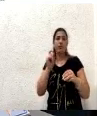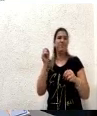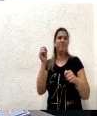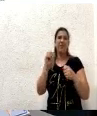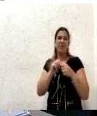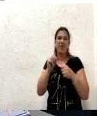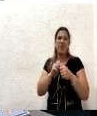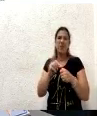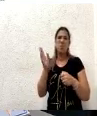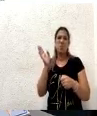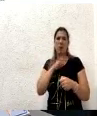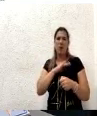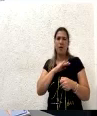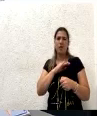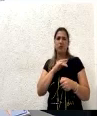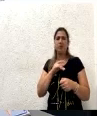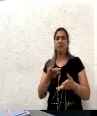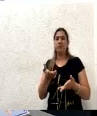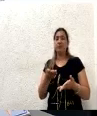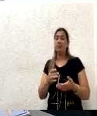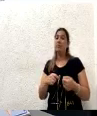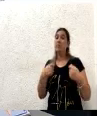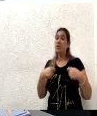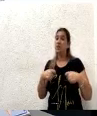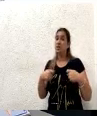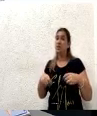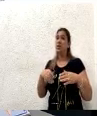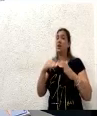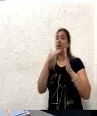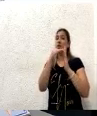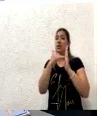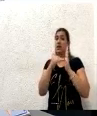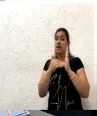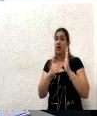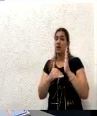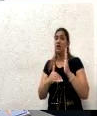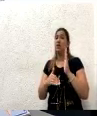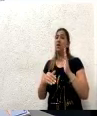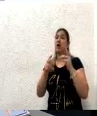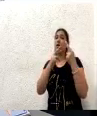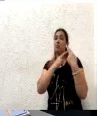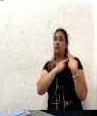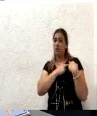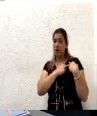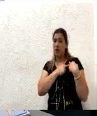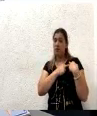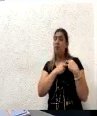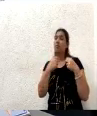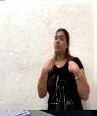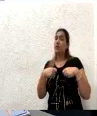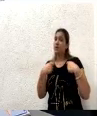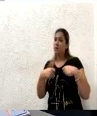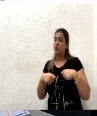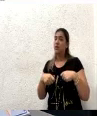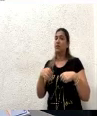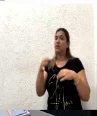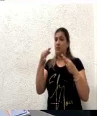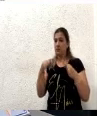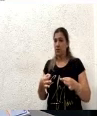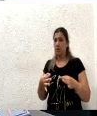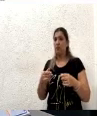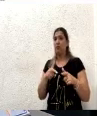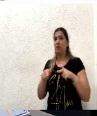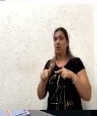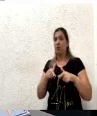tem que ser conversado, a gente vai passando para a secretaria responsável para a gente poder resolver o problema. A